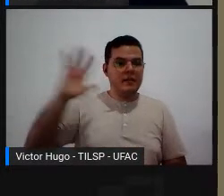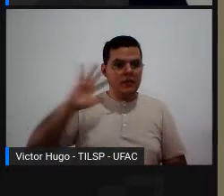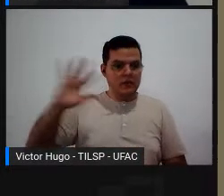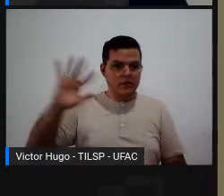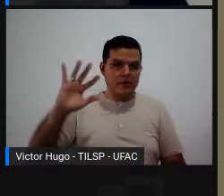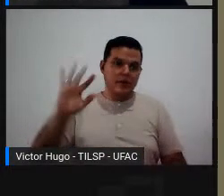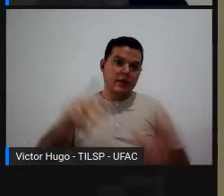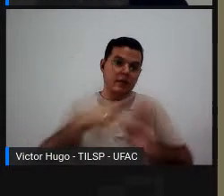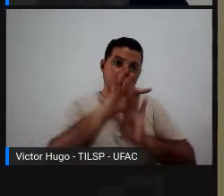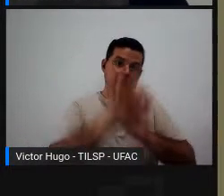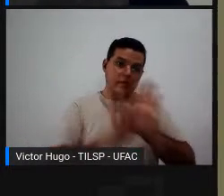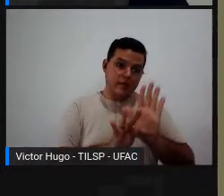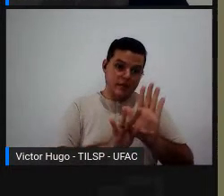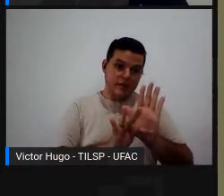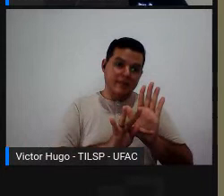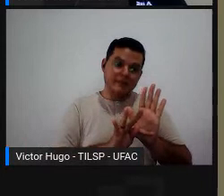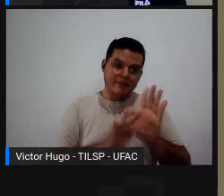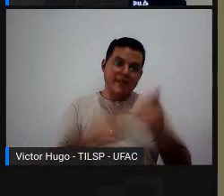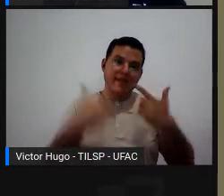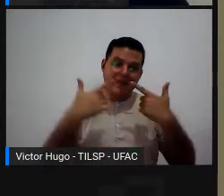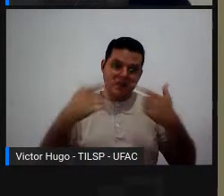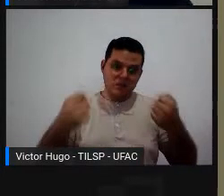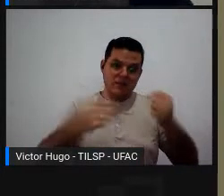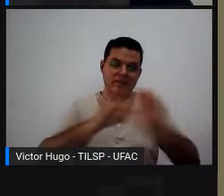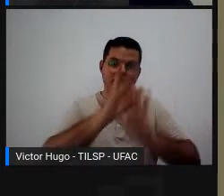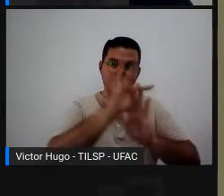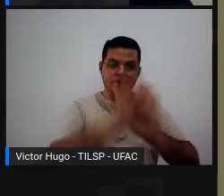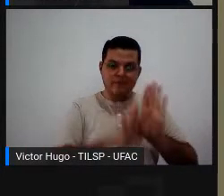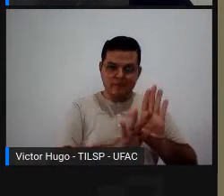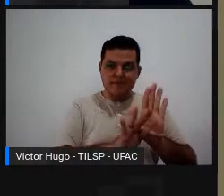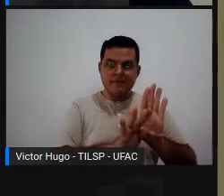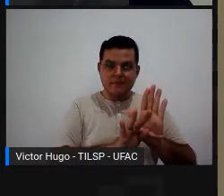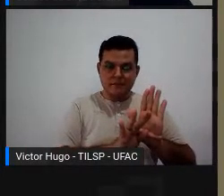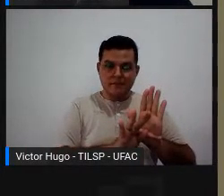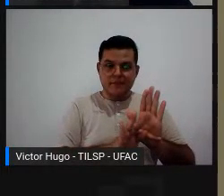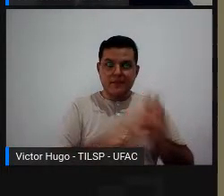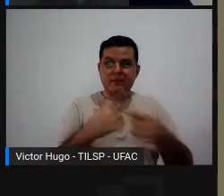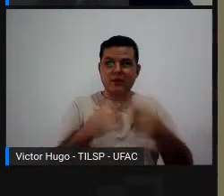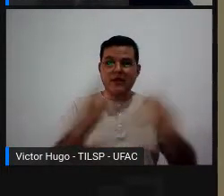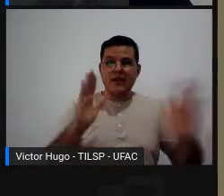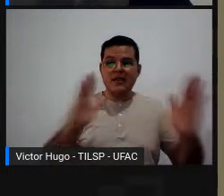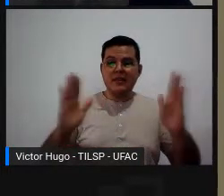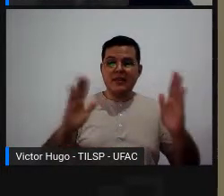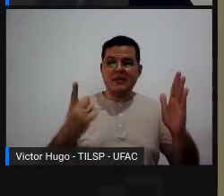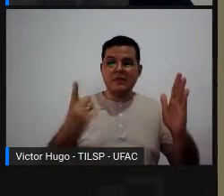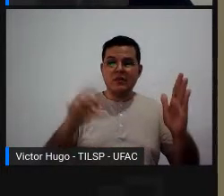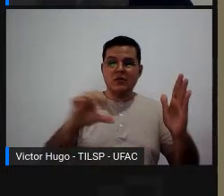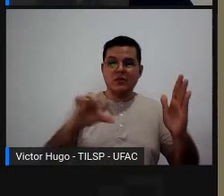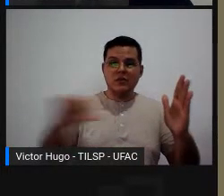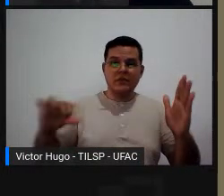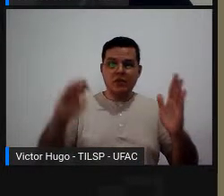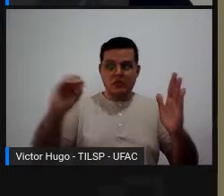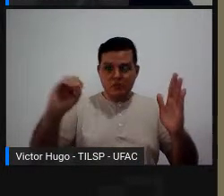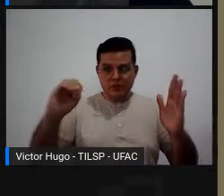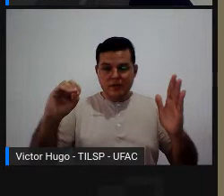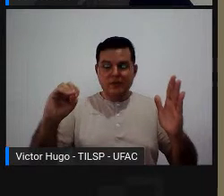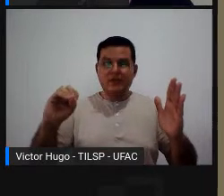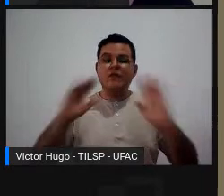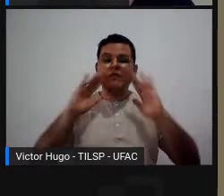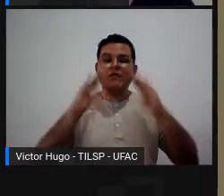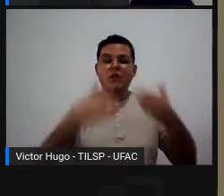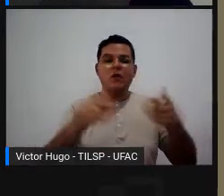linguística textual, que nessa, na década de 90, foi bastante invocada para falar dos aspectos de